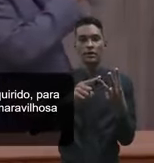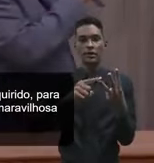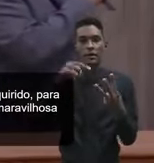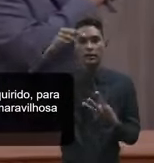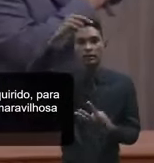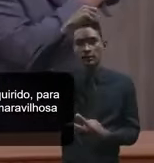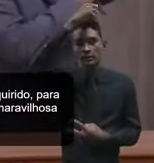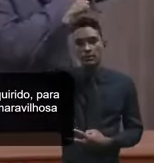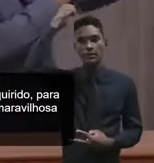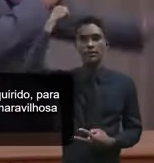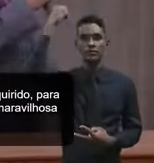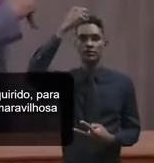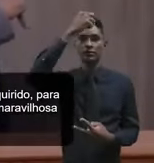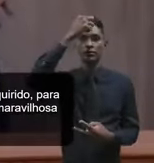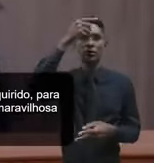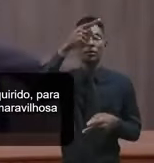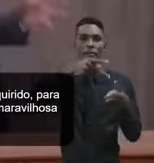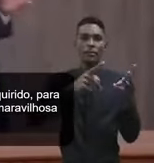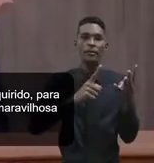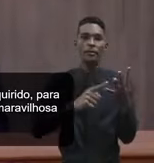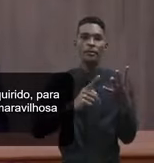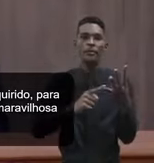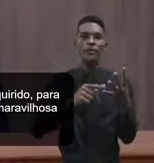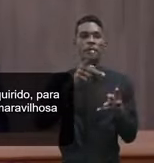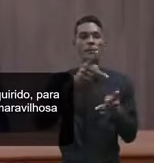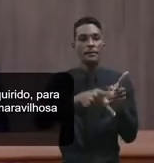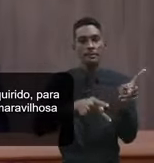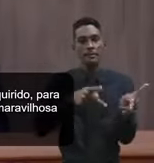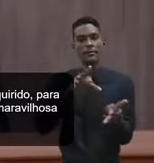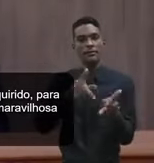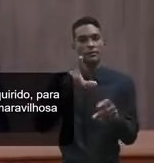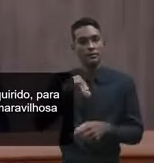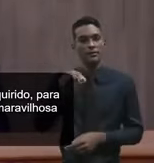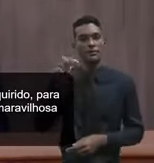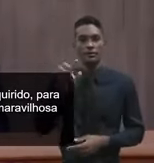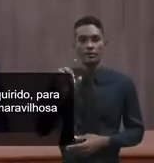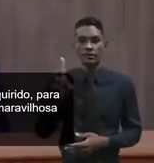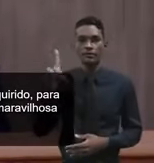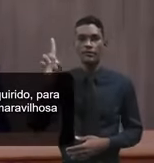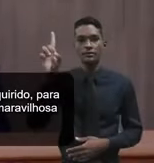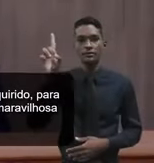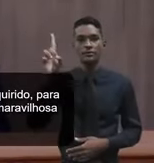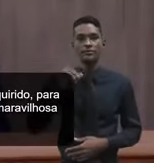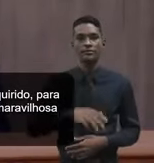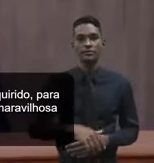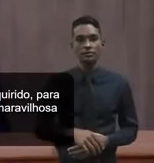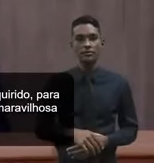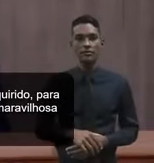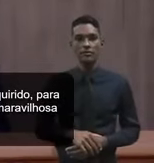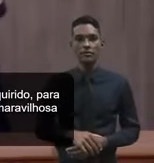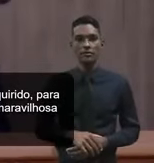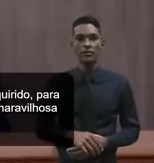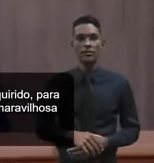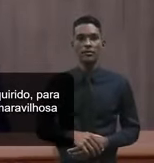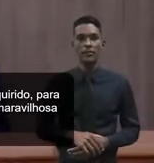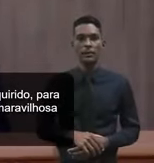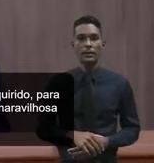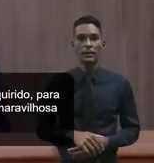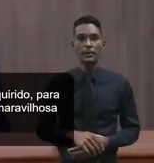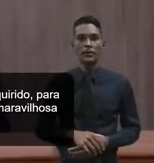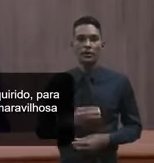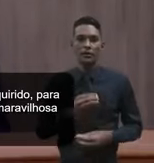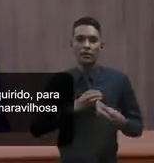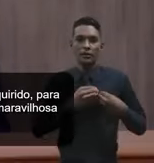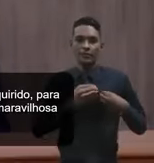mais? Para anunciar a virtude daquele que vos chamou da onde? Das trevas para a sua